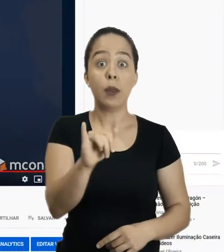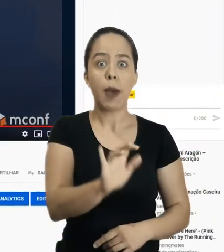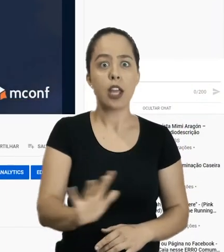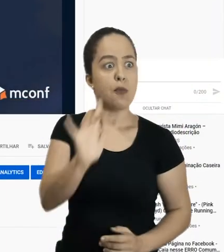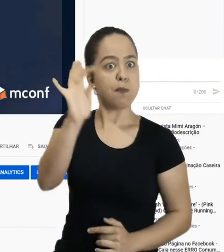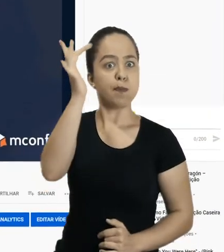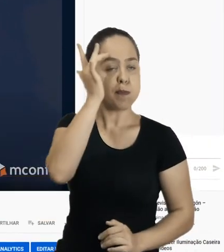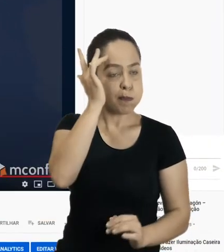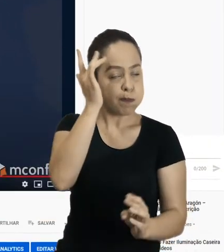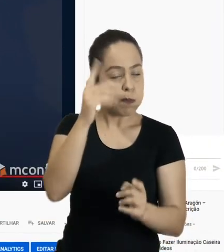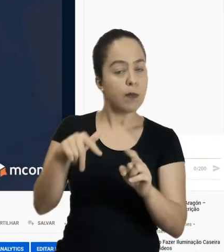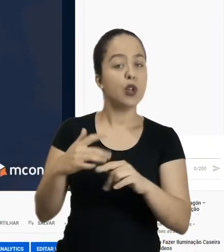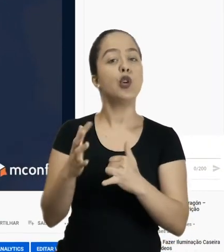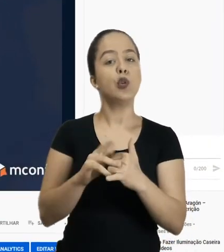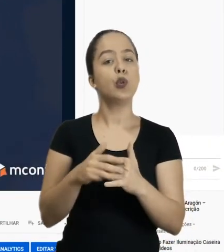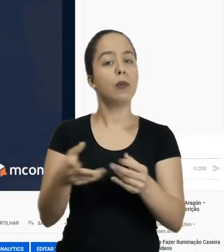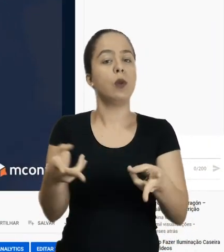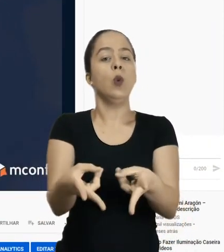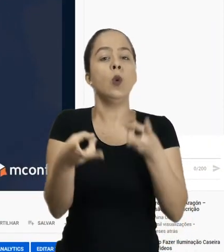qualidade.